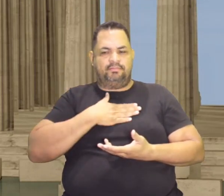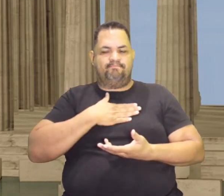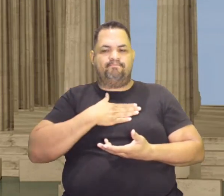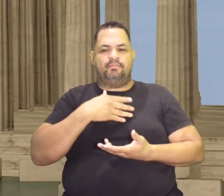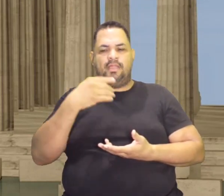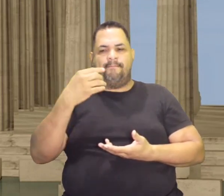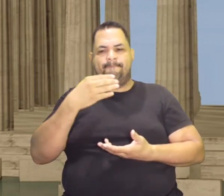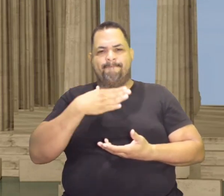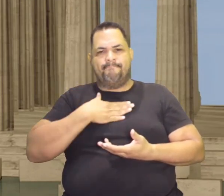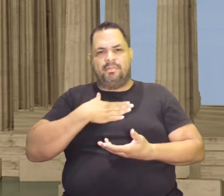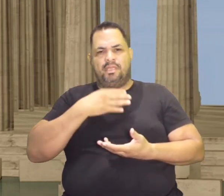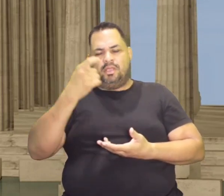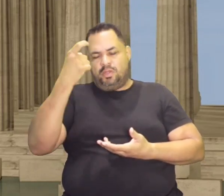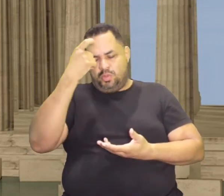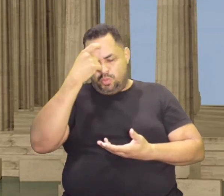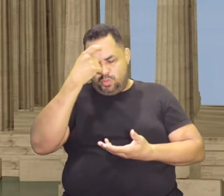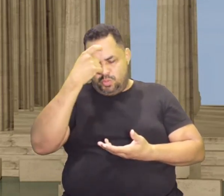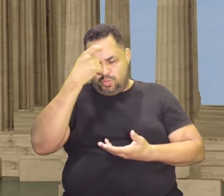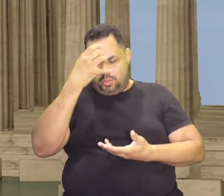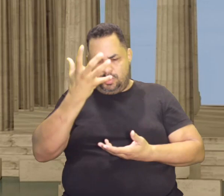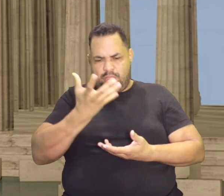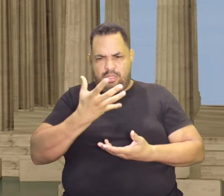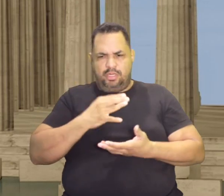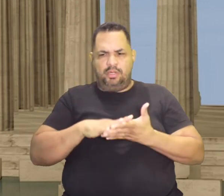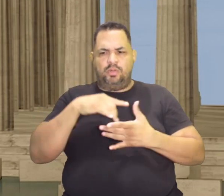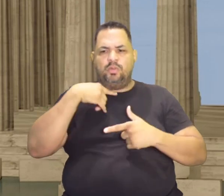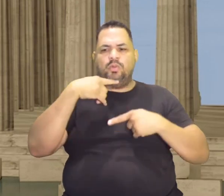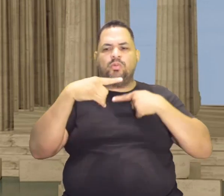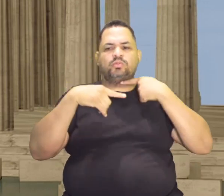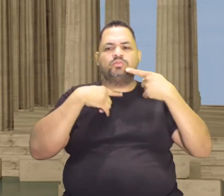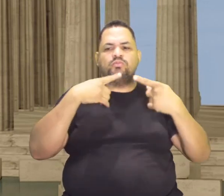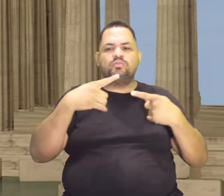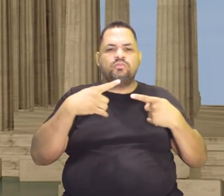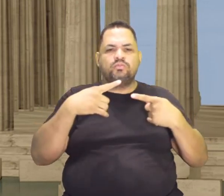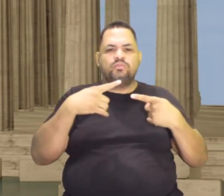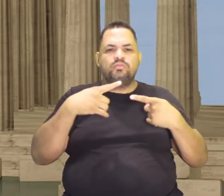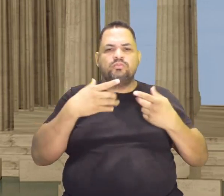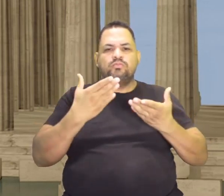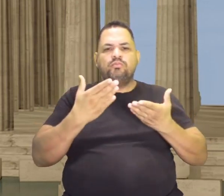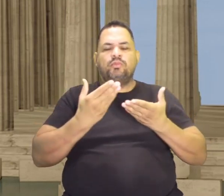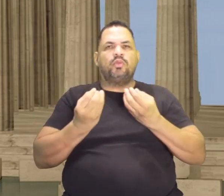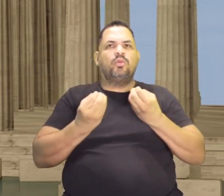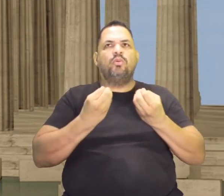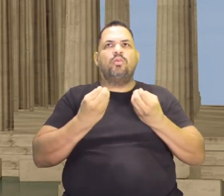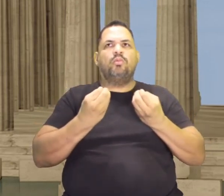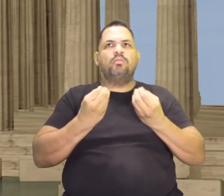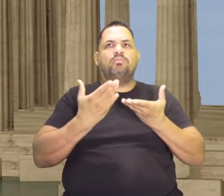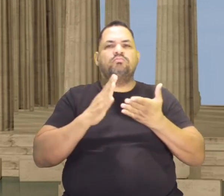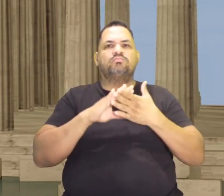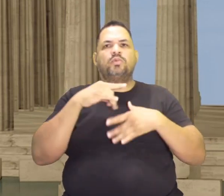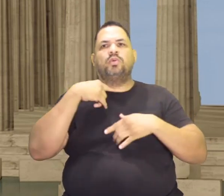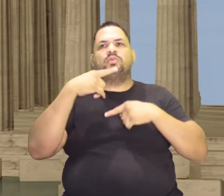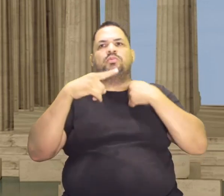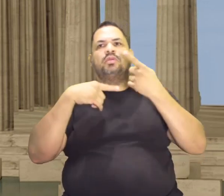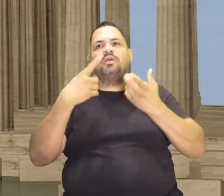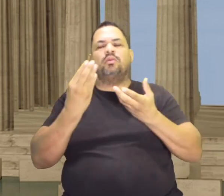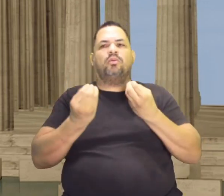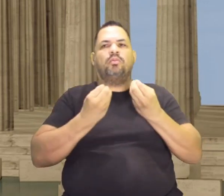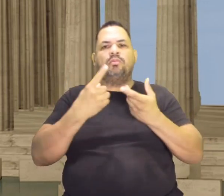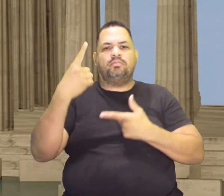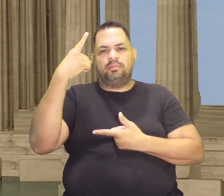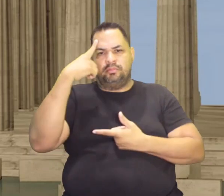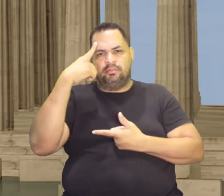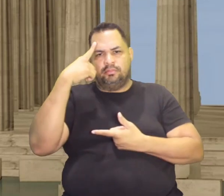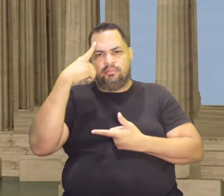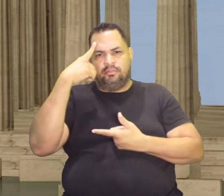consciência. A partir do momento que eu quero duvidar, eu estou pondo ela em prática. Então, como que eu vou duvidar? Como é que eu vou pensar? Então,